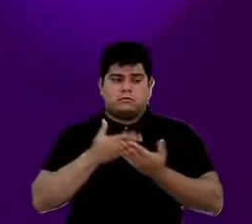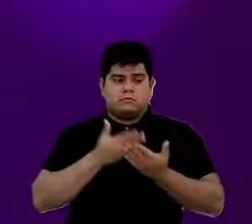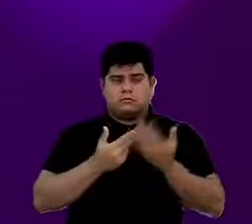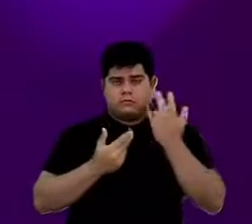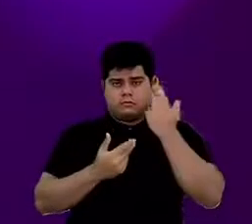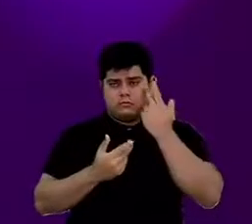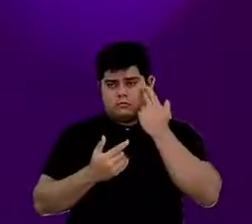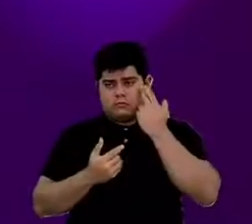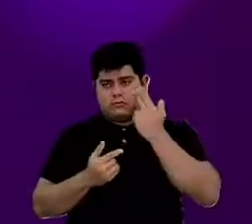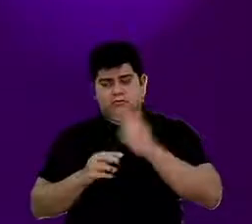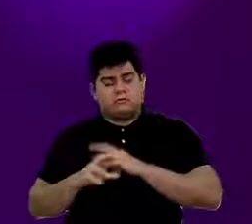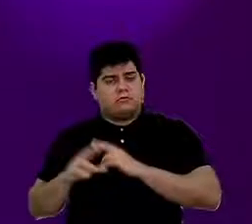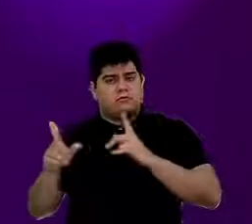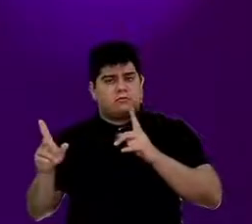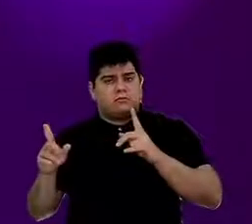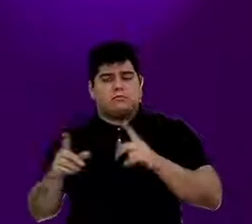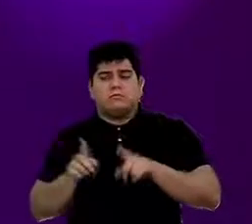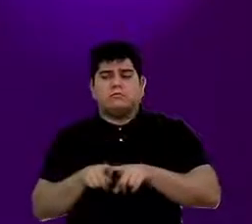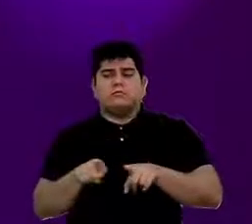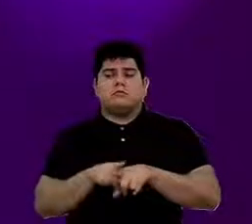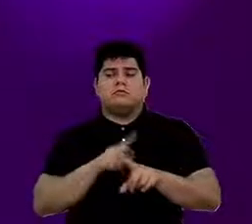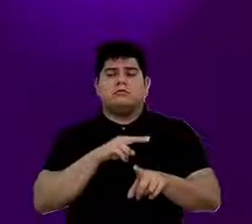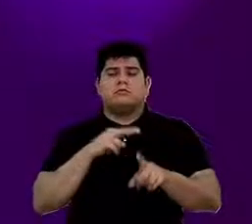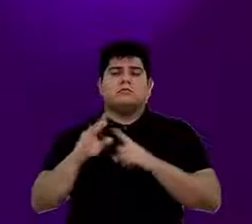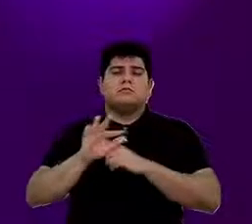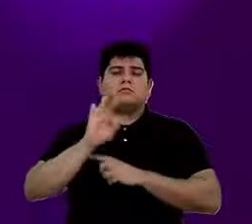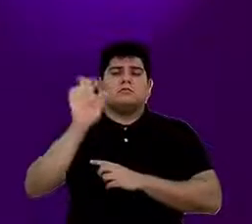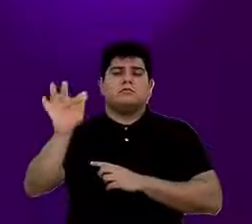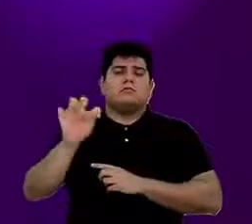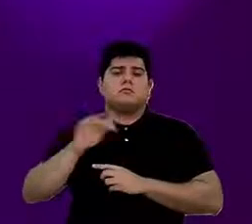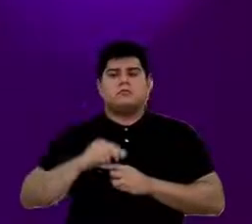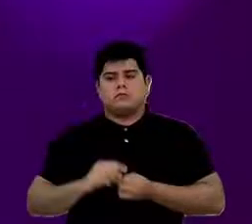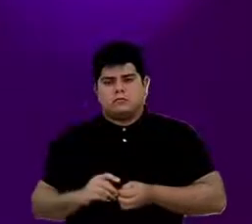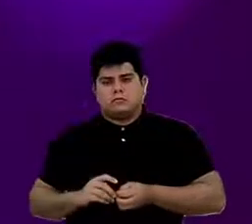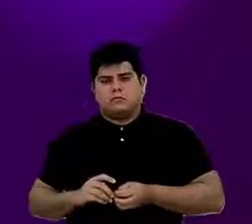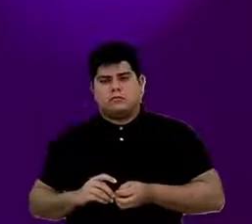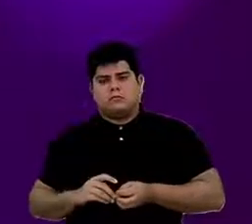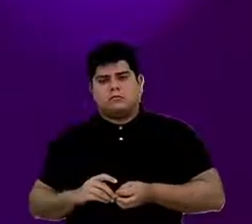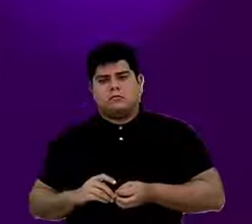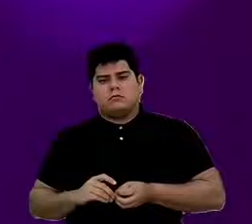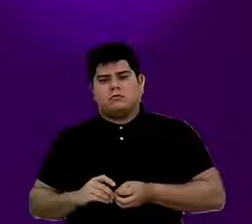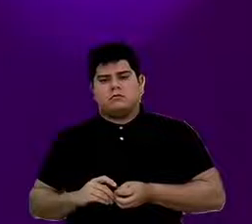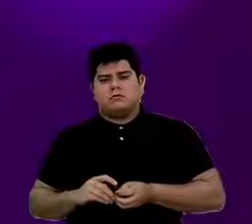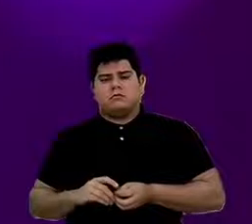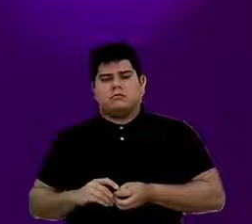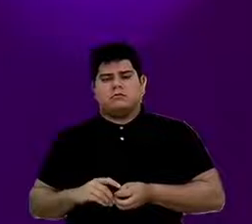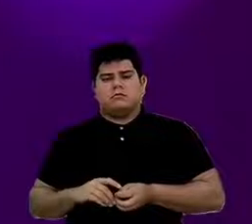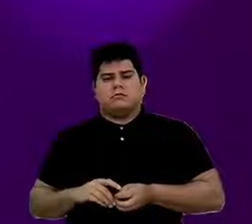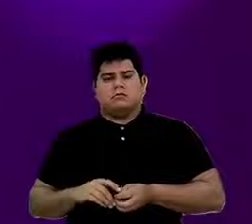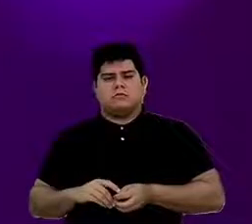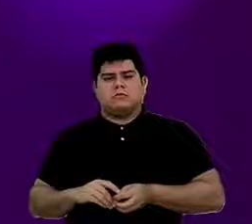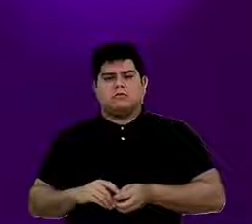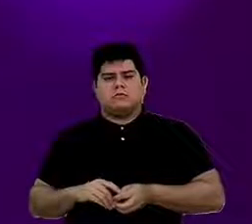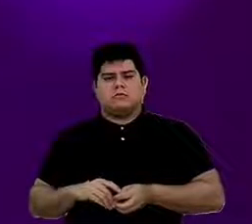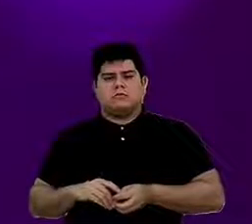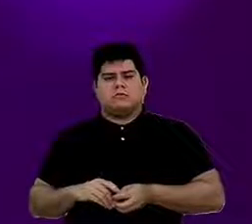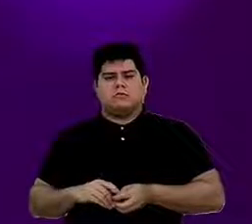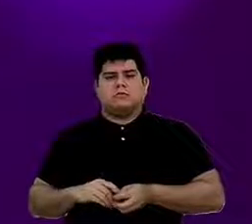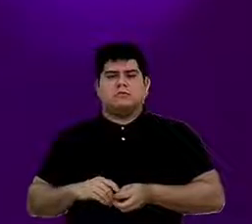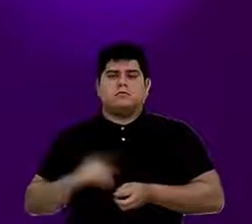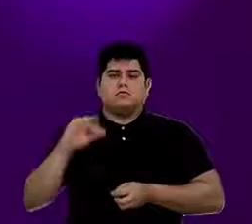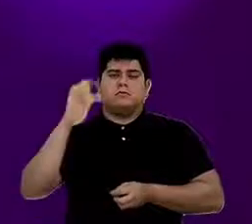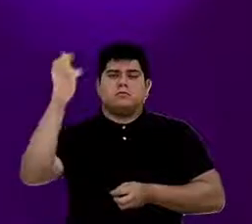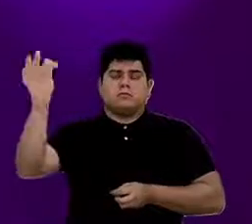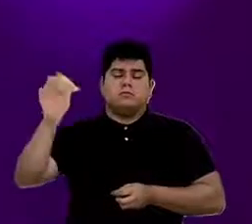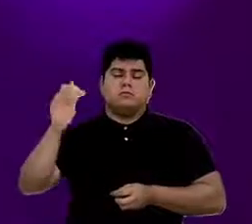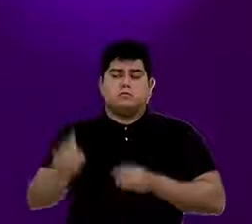como anormais, e as perspectivas futuras são, a gente vai ver, né, no futuro muito em breve, o surgimento